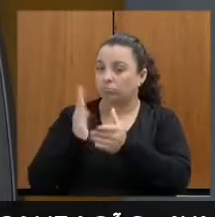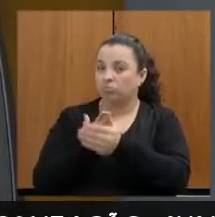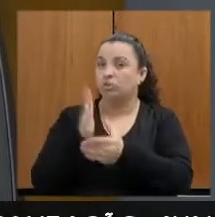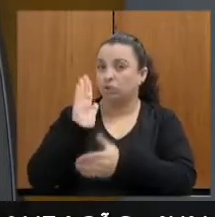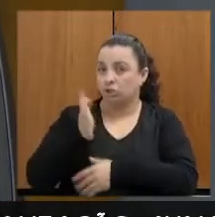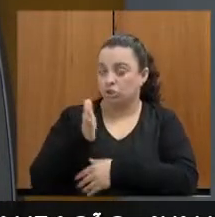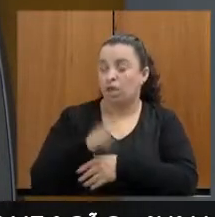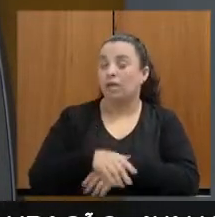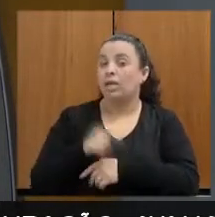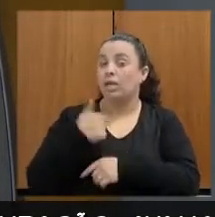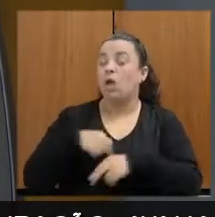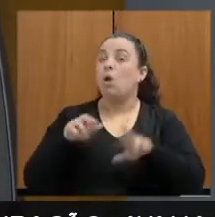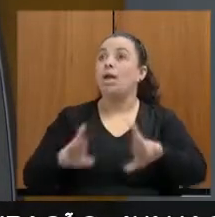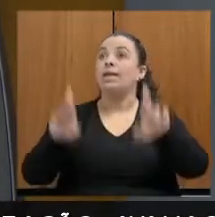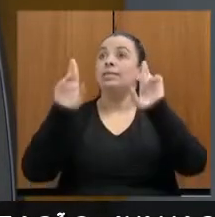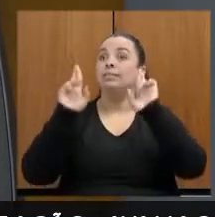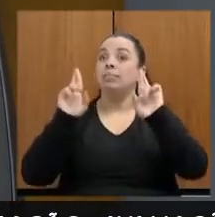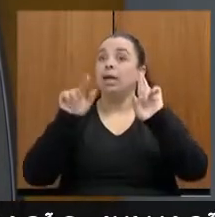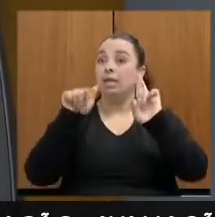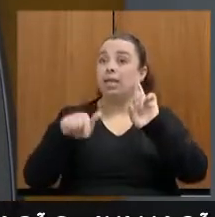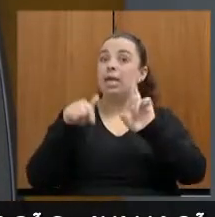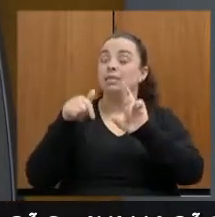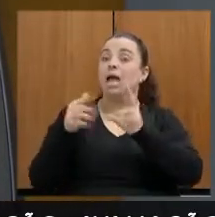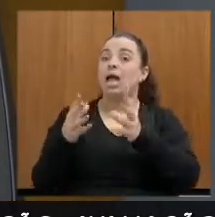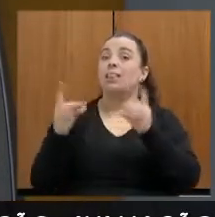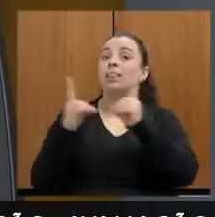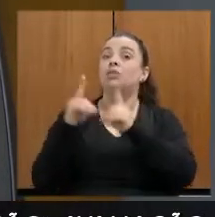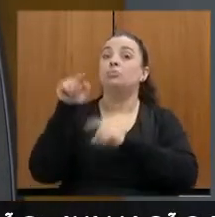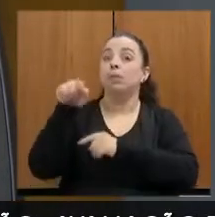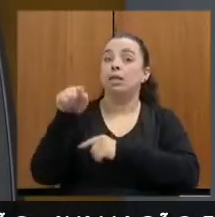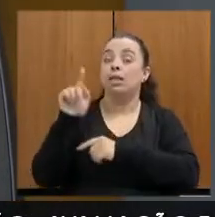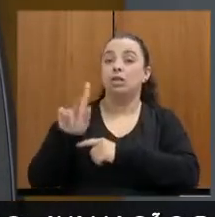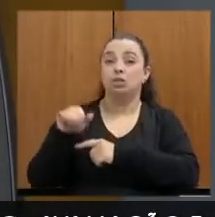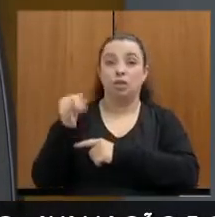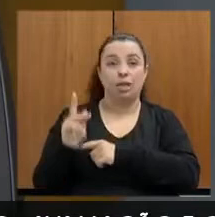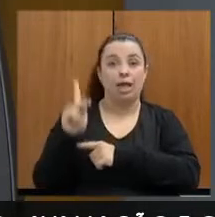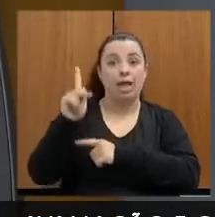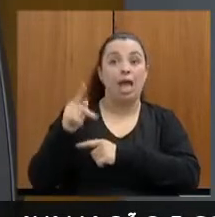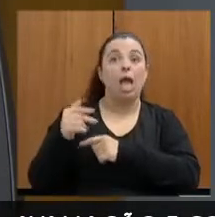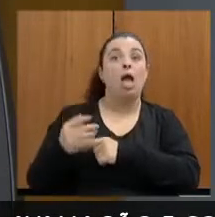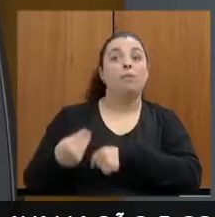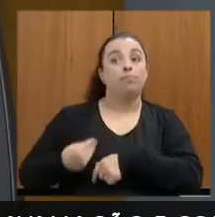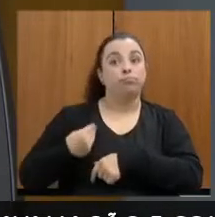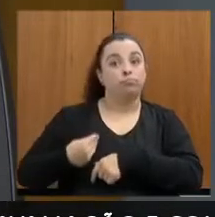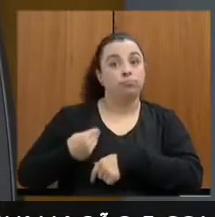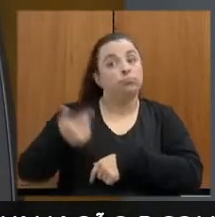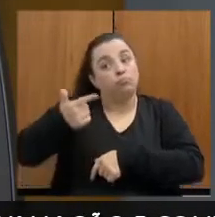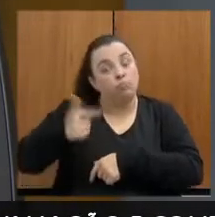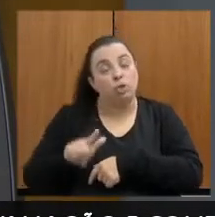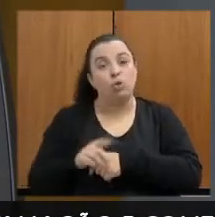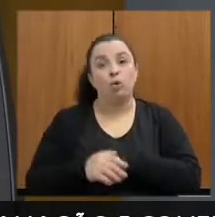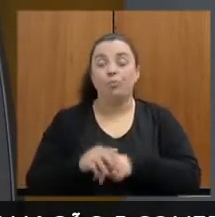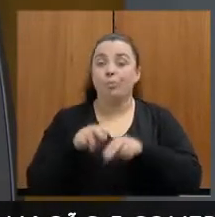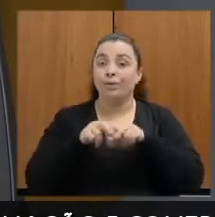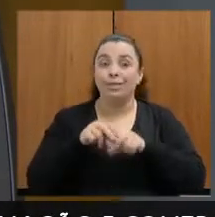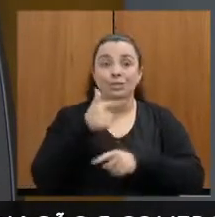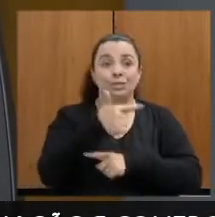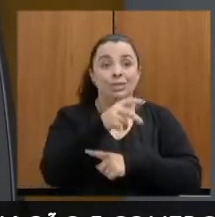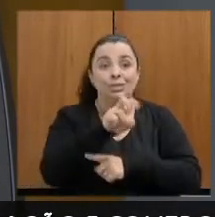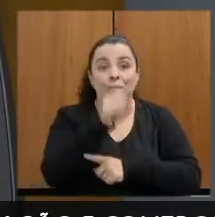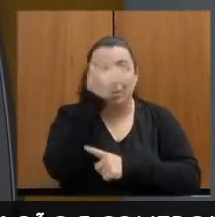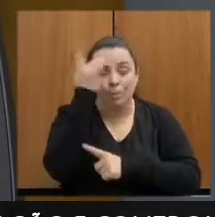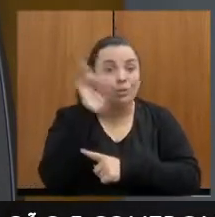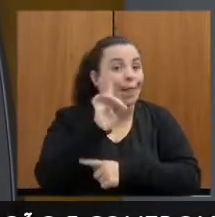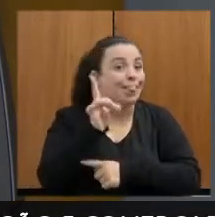restabelecer esse serviço de imediato Porque além do não atendimento diário a 250 usuários E